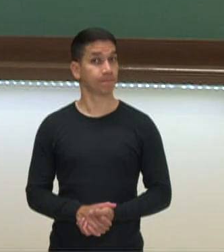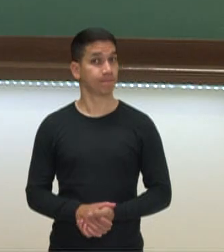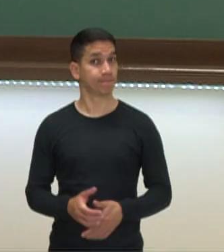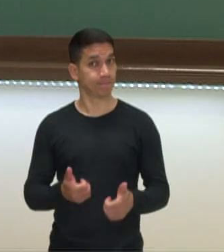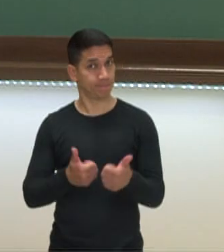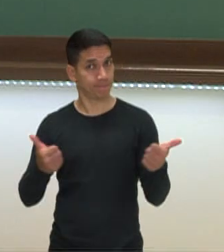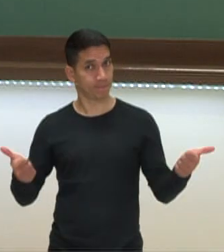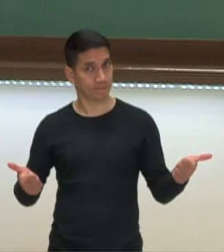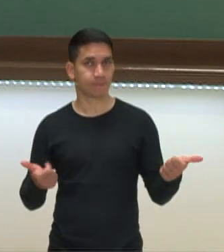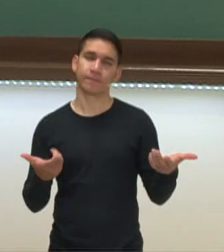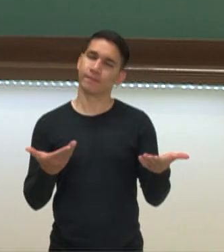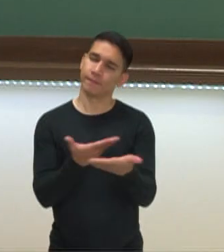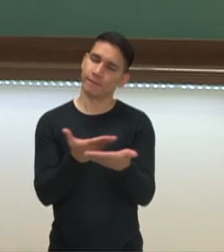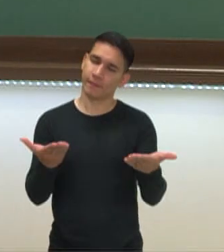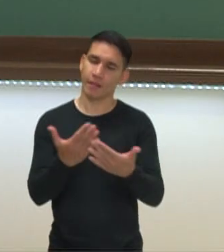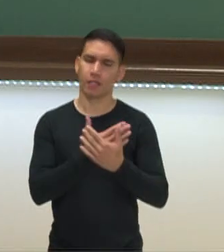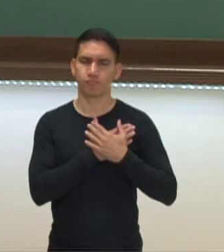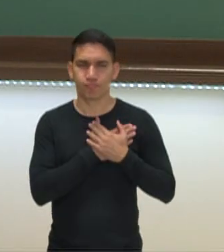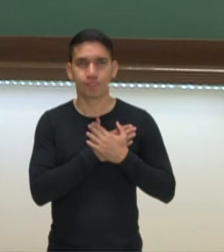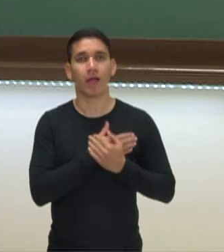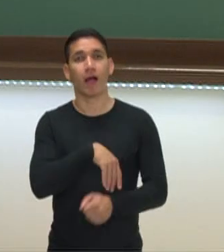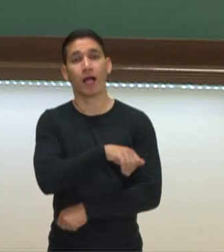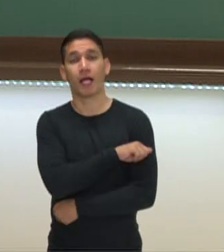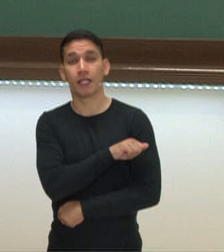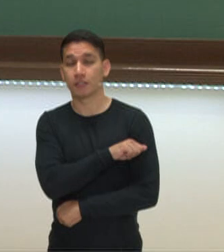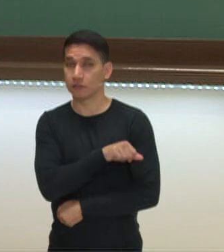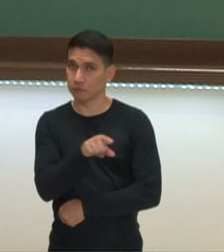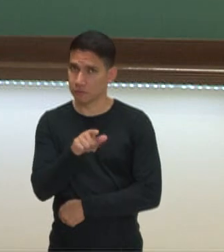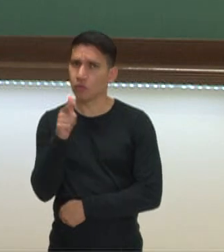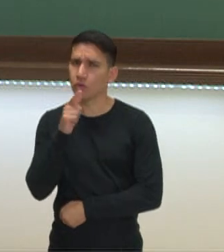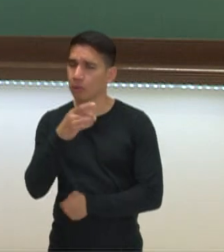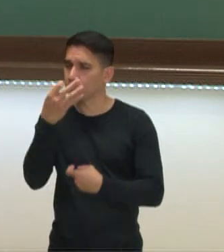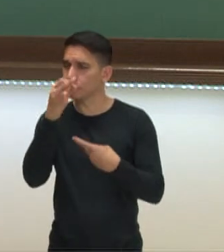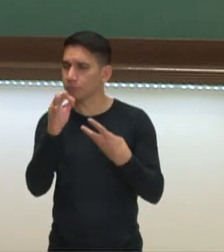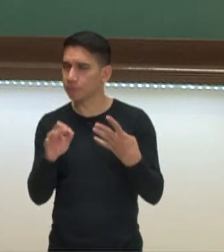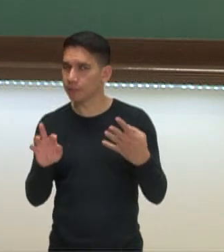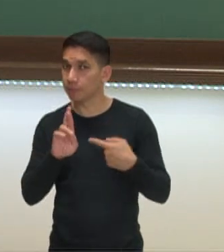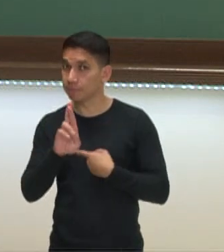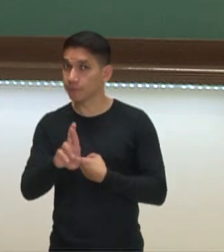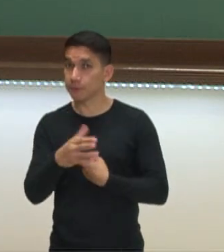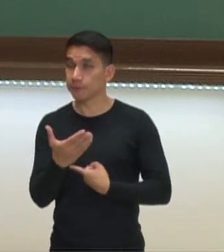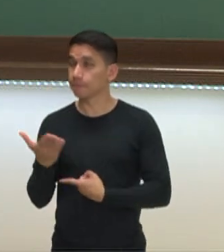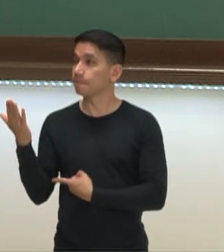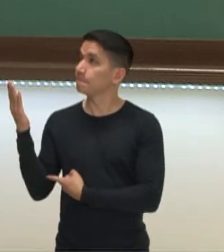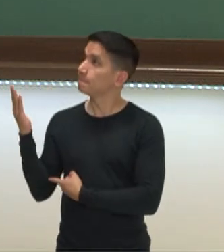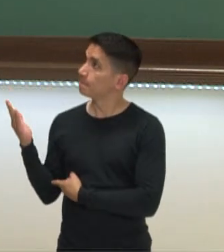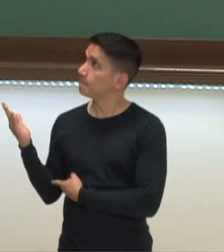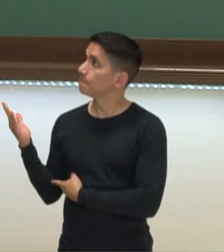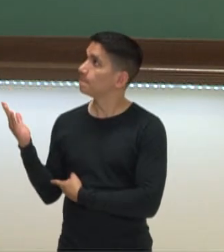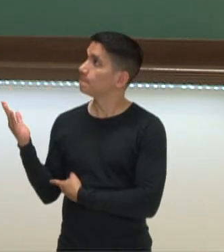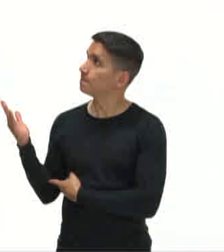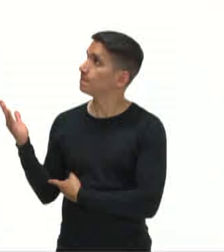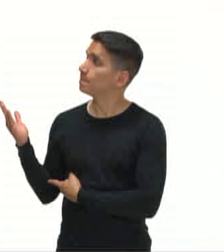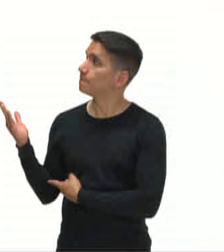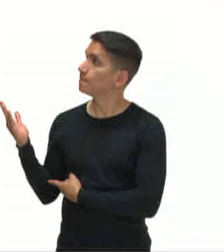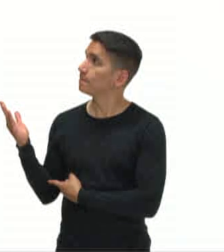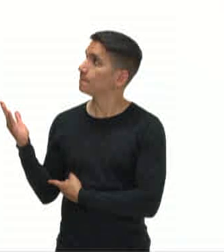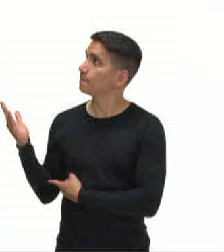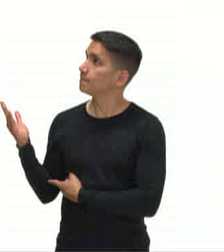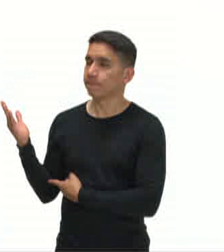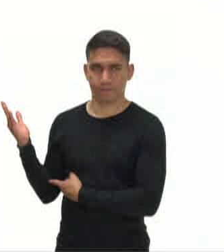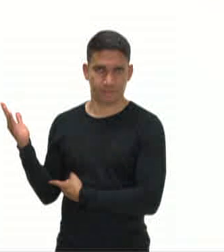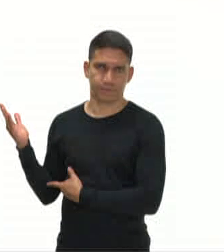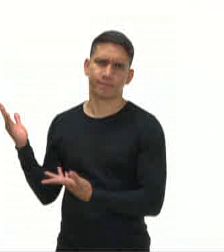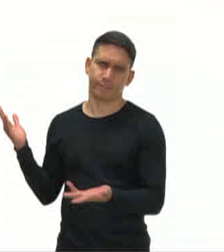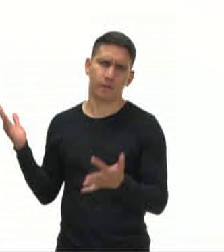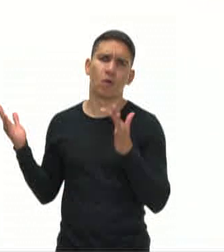Muito bem, minha cara aluna, meu caro aluno, confere sua resposta aqui. Confere.